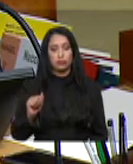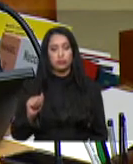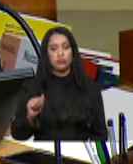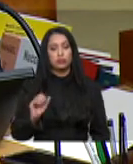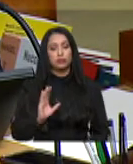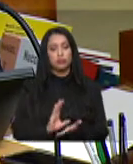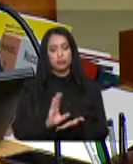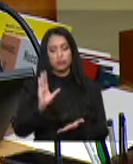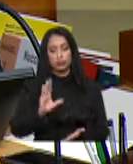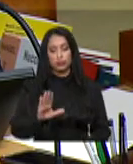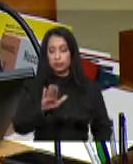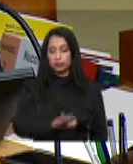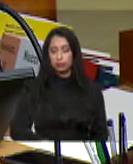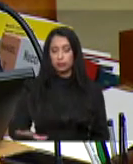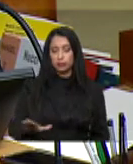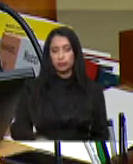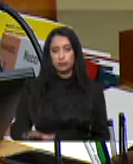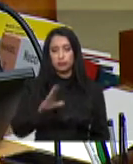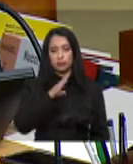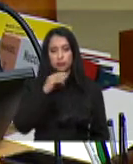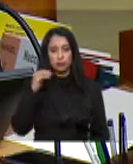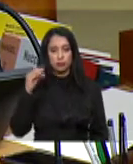e dos Adolescentes.